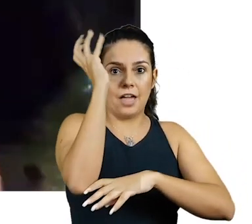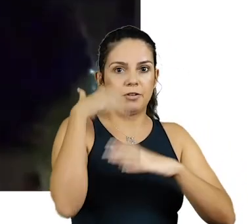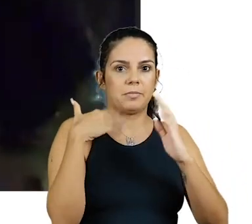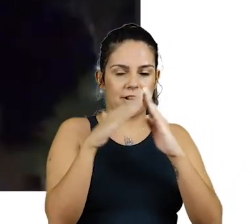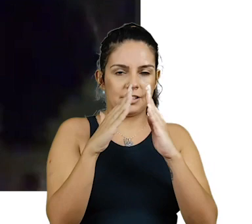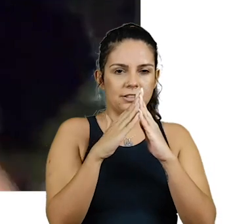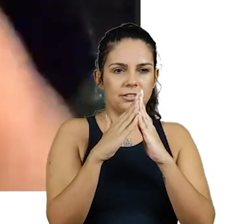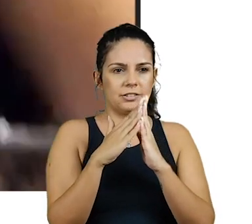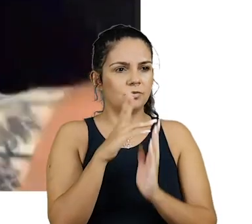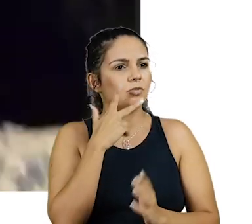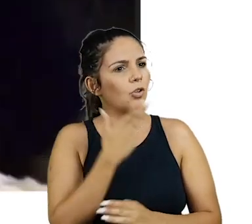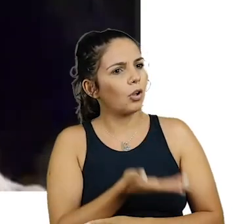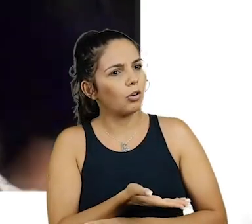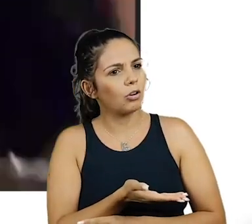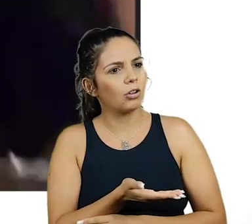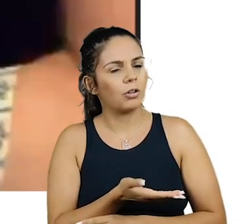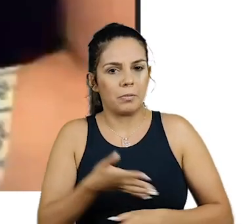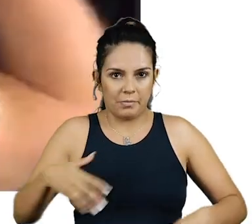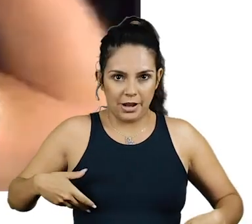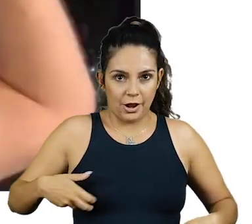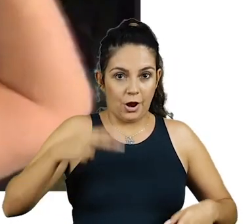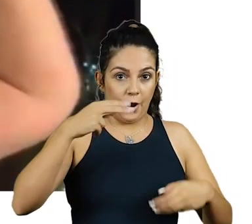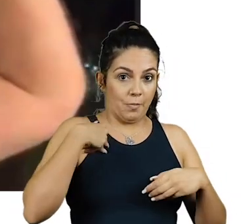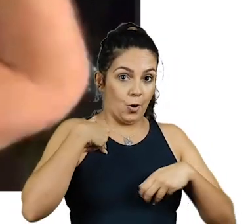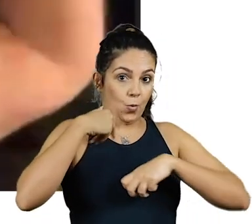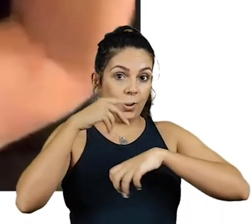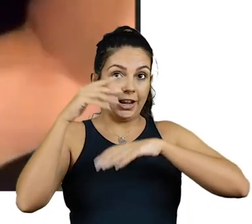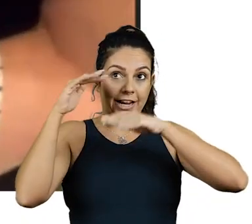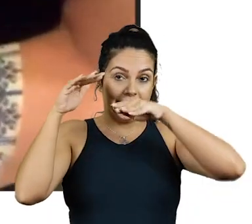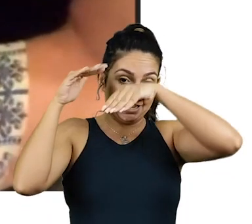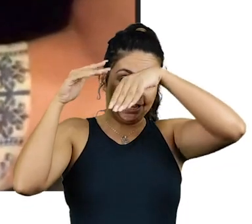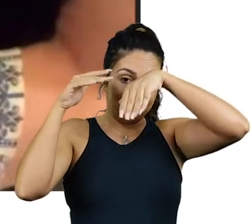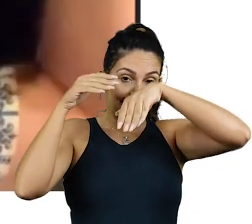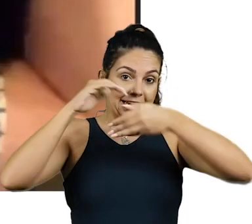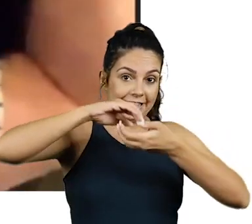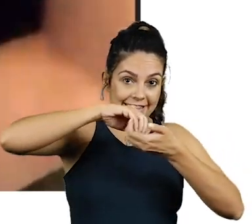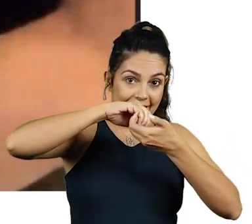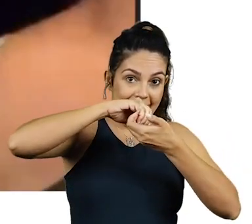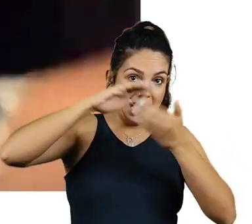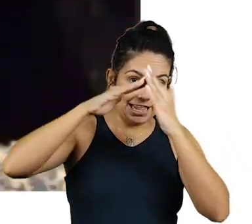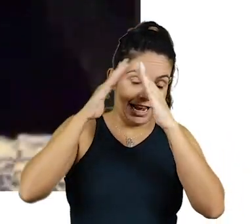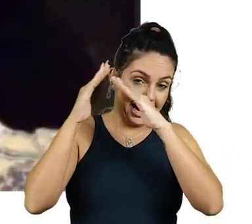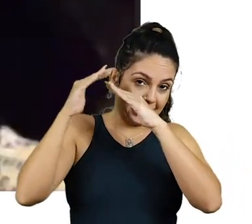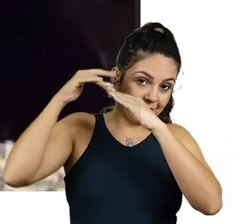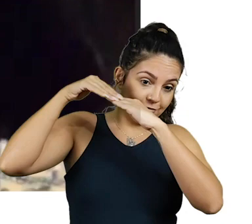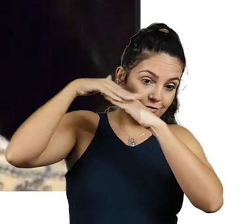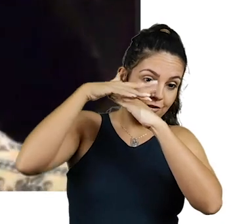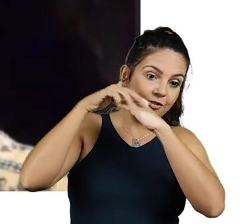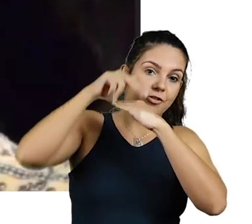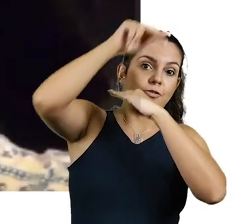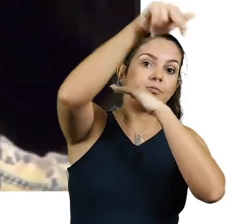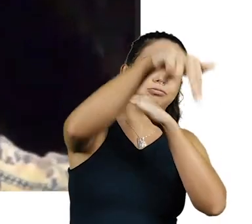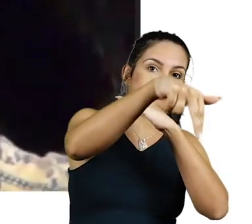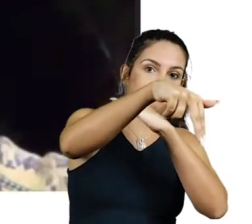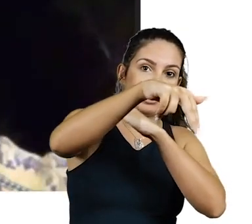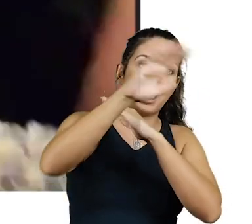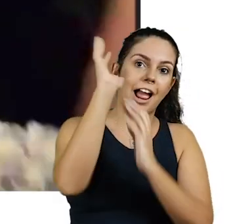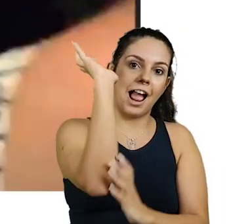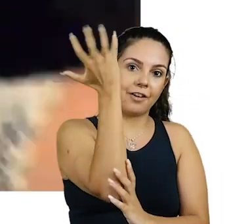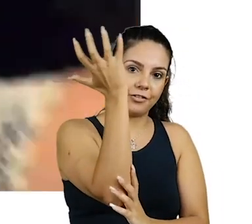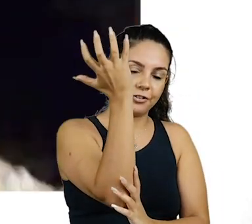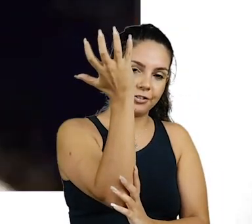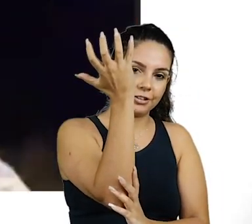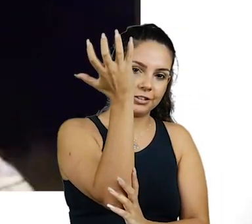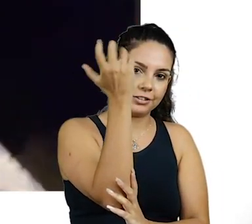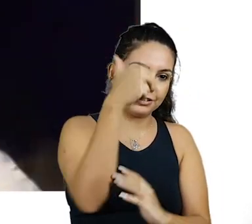casa. Falei, o que é isso? Eram os macacos pulando do meu telhado, eu moro no 3º e último andar, para os galhos da árvore da frente, e